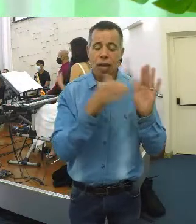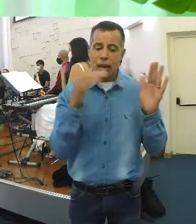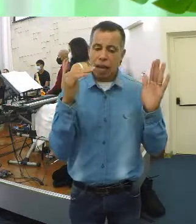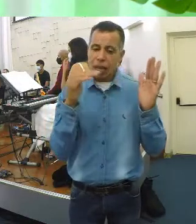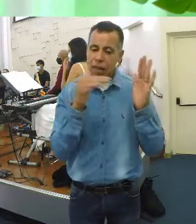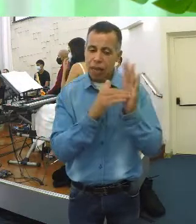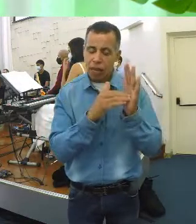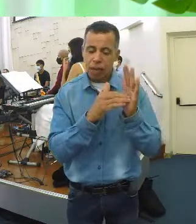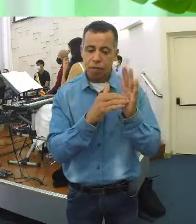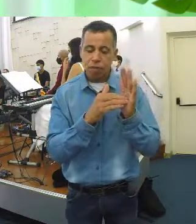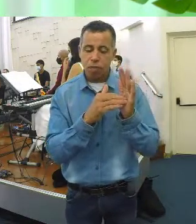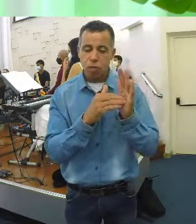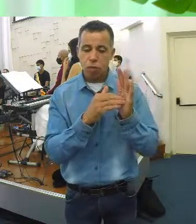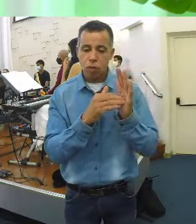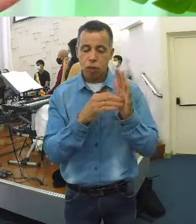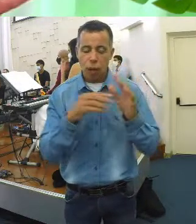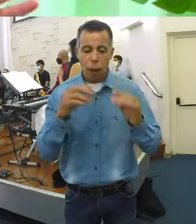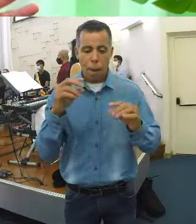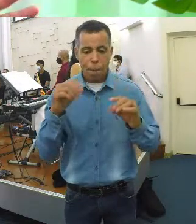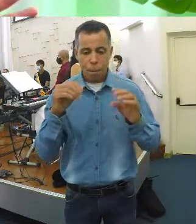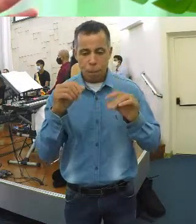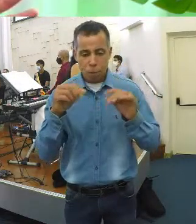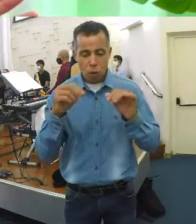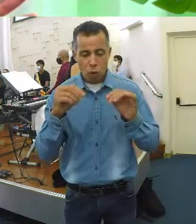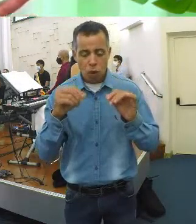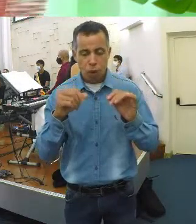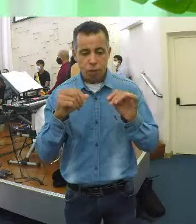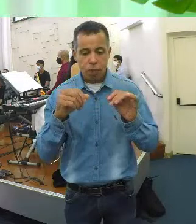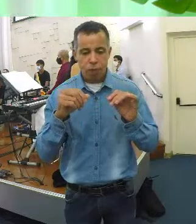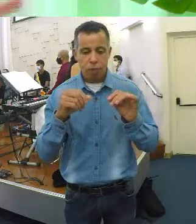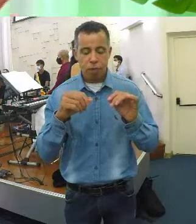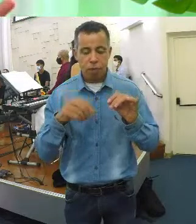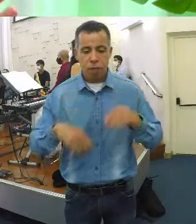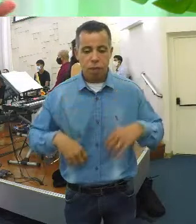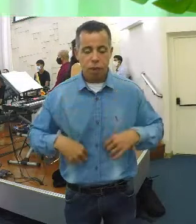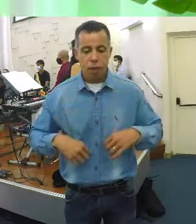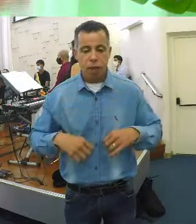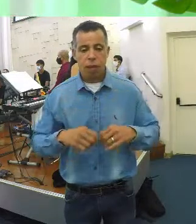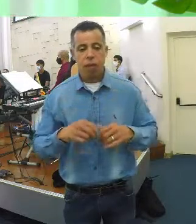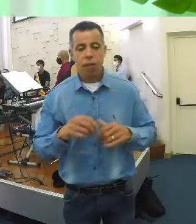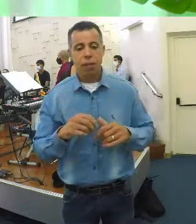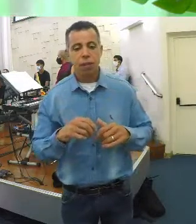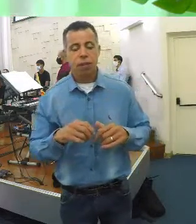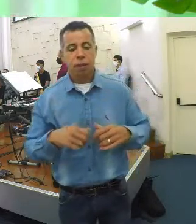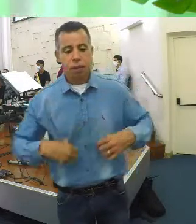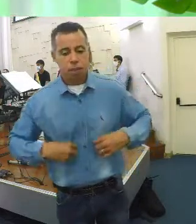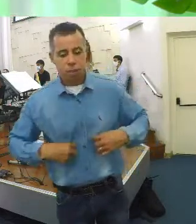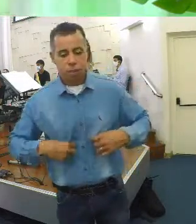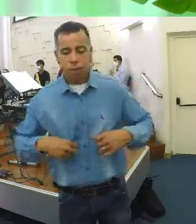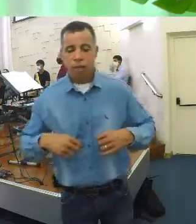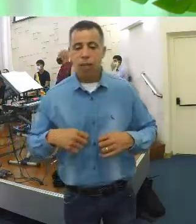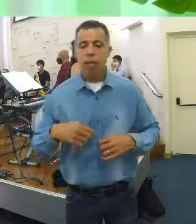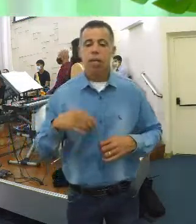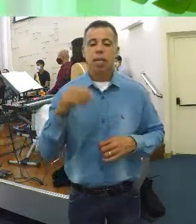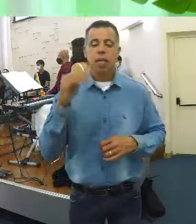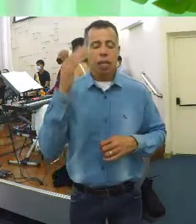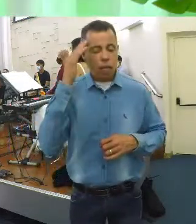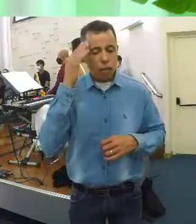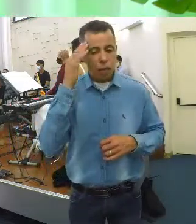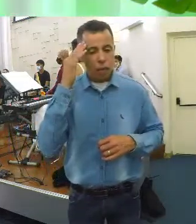que se nos pegou aos pés, sacudimos contra vós outros, não obstante saber que está próximo o reino de